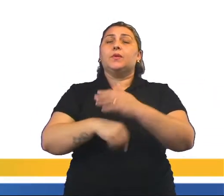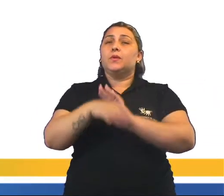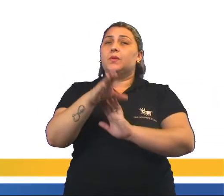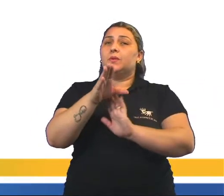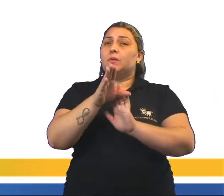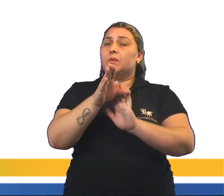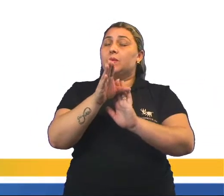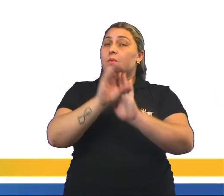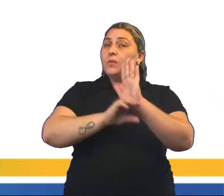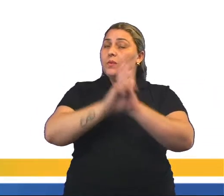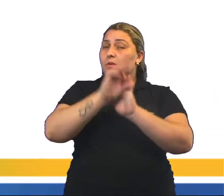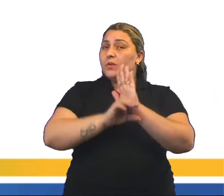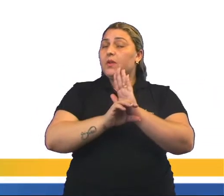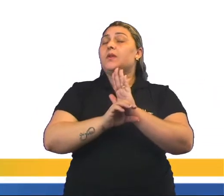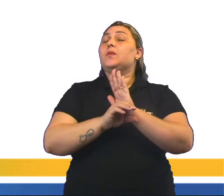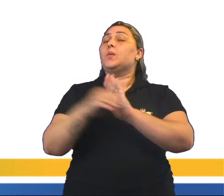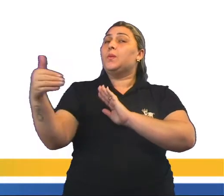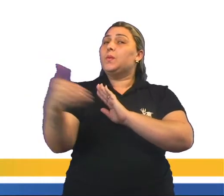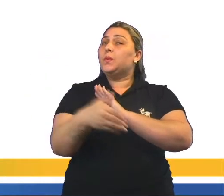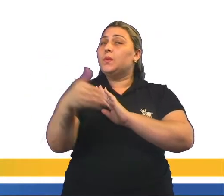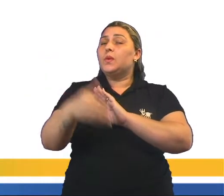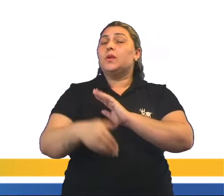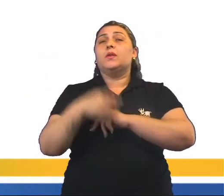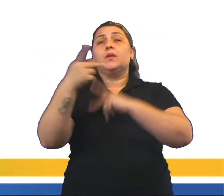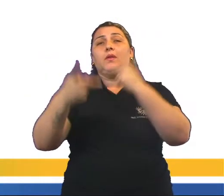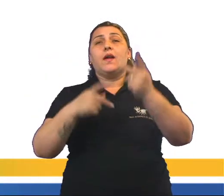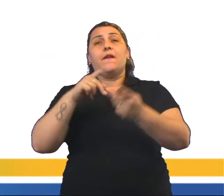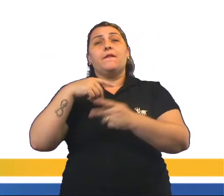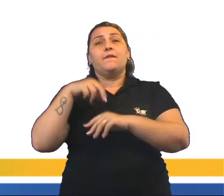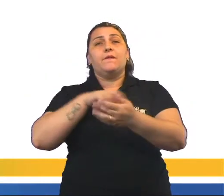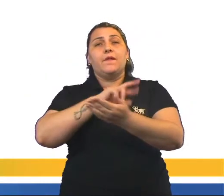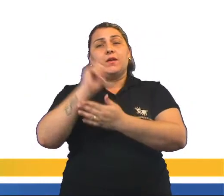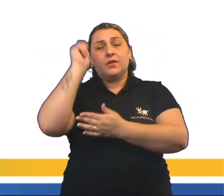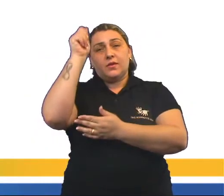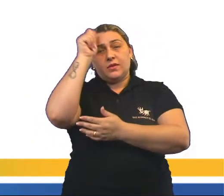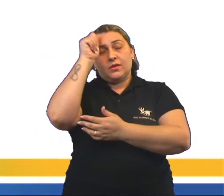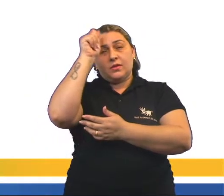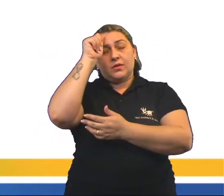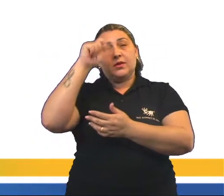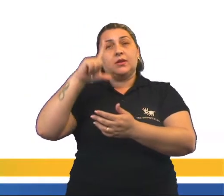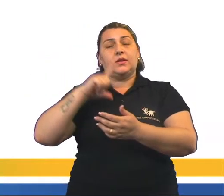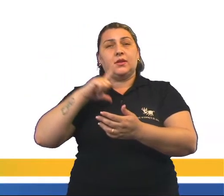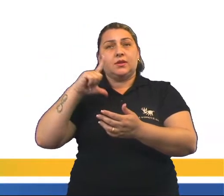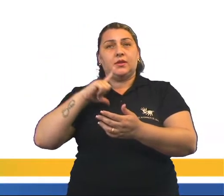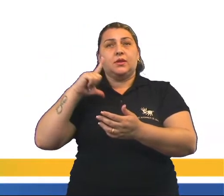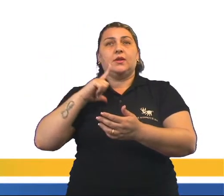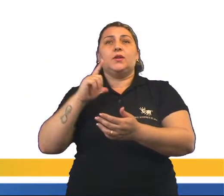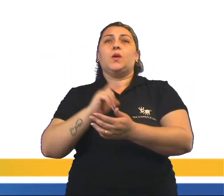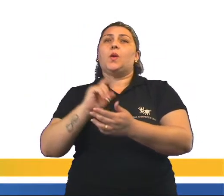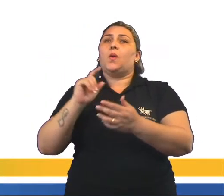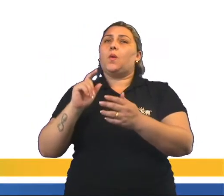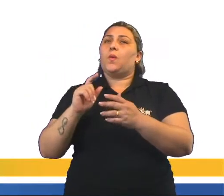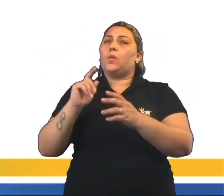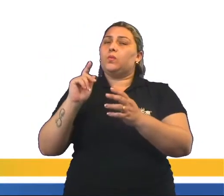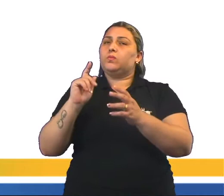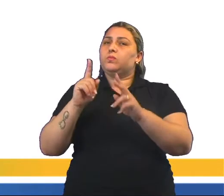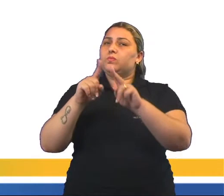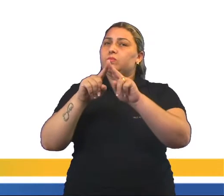é frequentemente discutido e vários autores indicam que é difícil haver coesão,